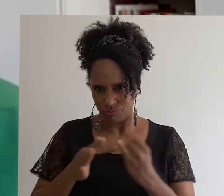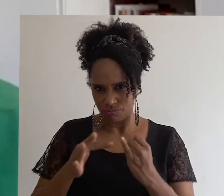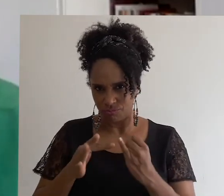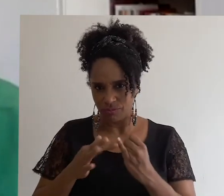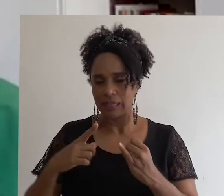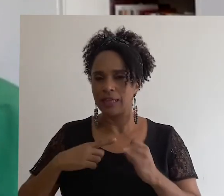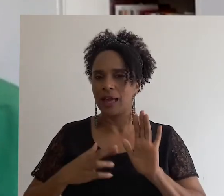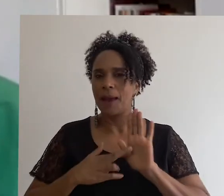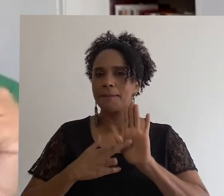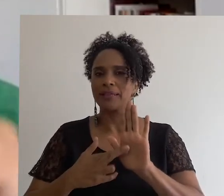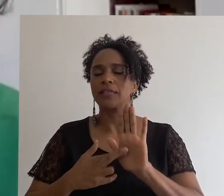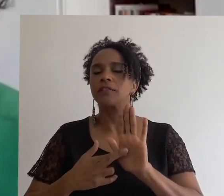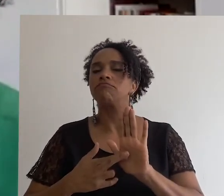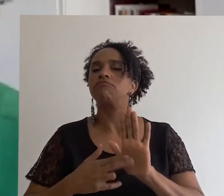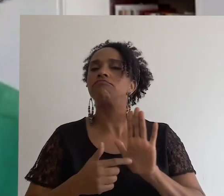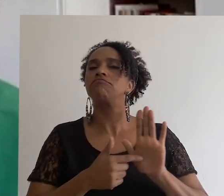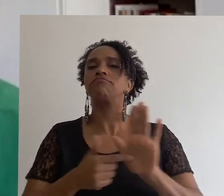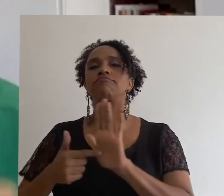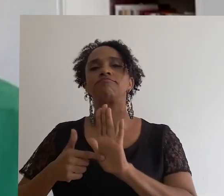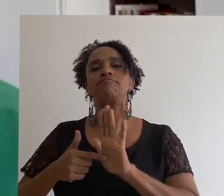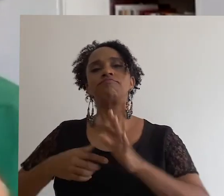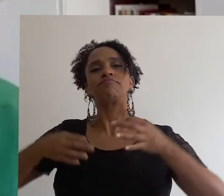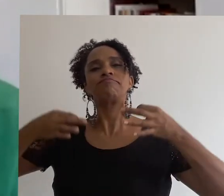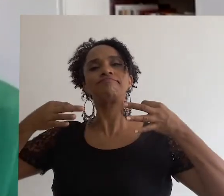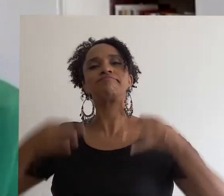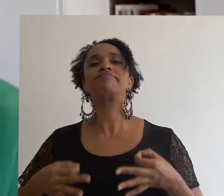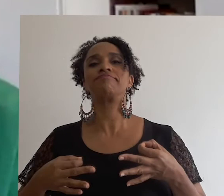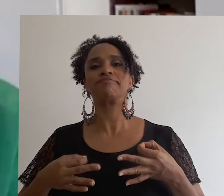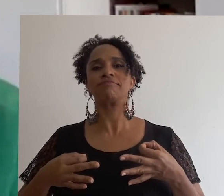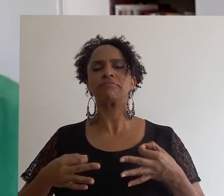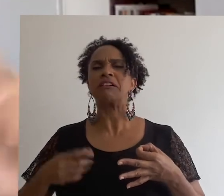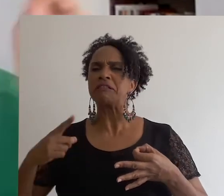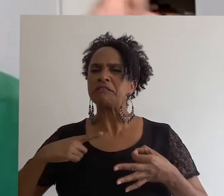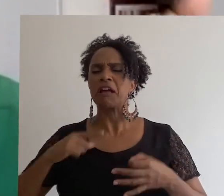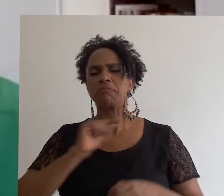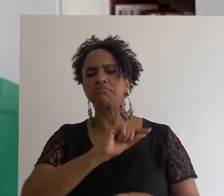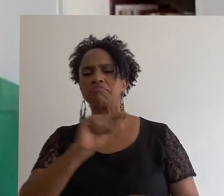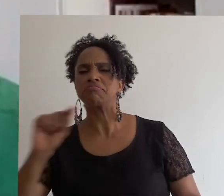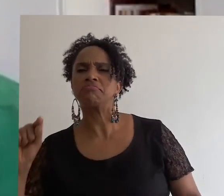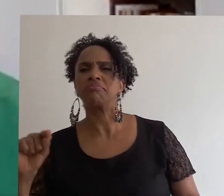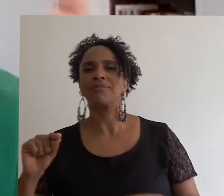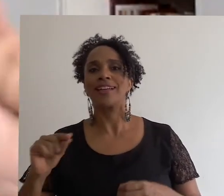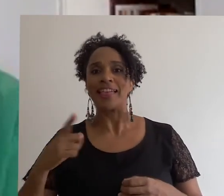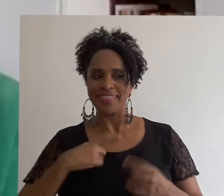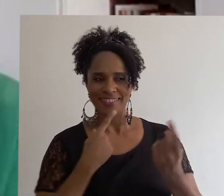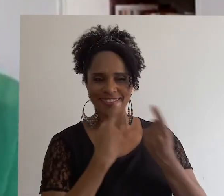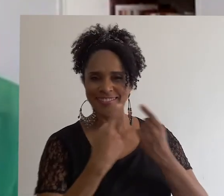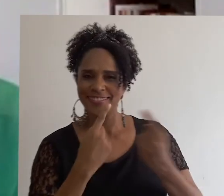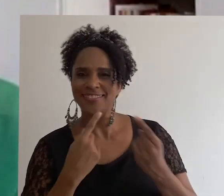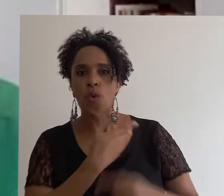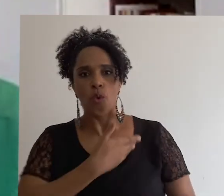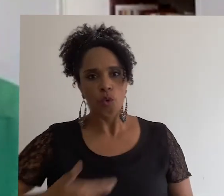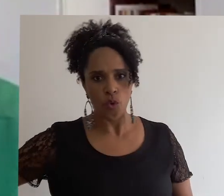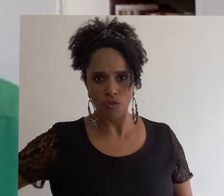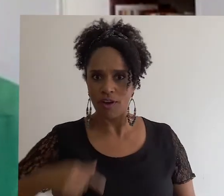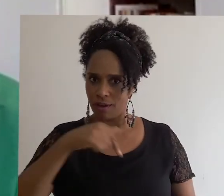uma representação digna em todos os contextos. No contexto local, nós conversamos com o governo